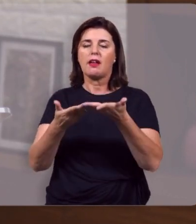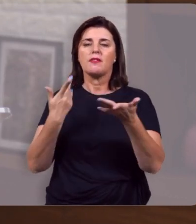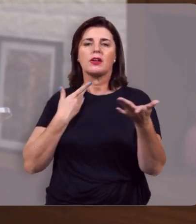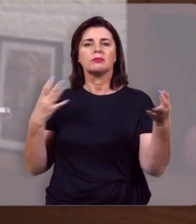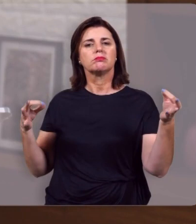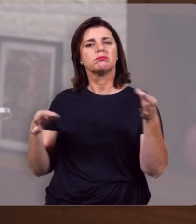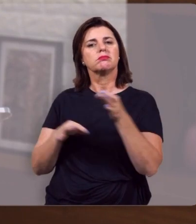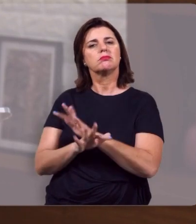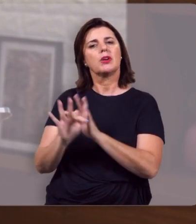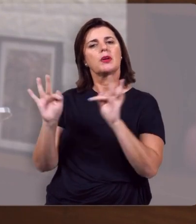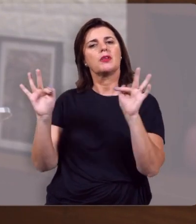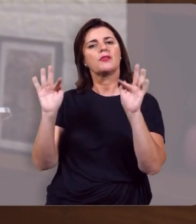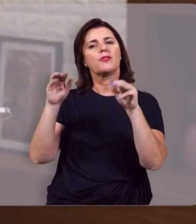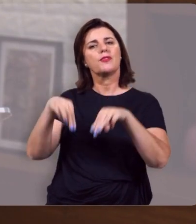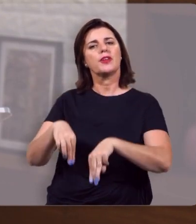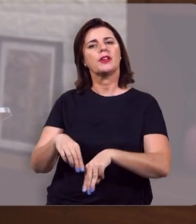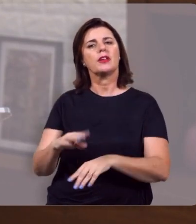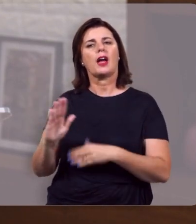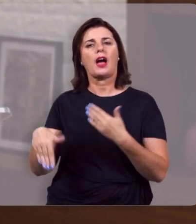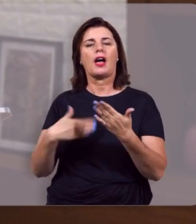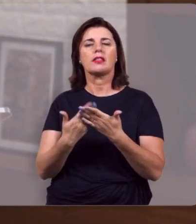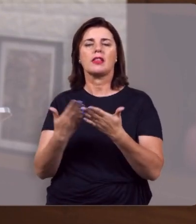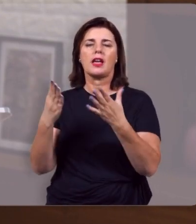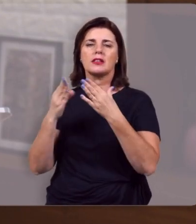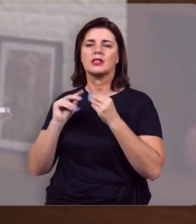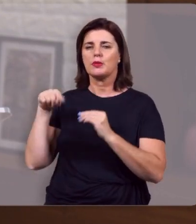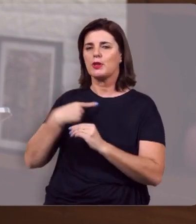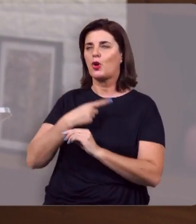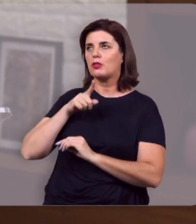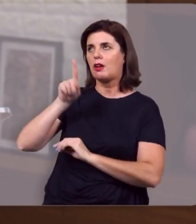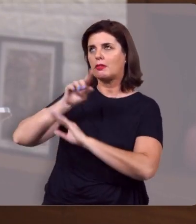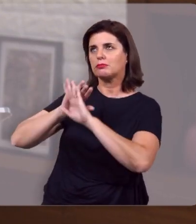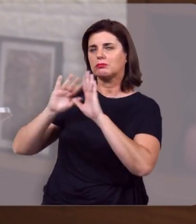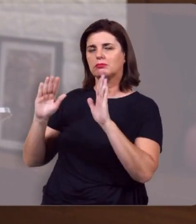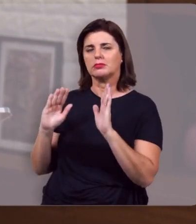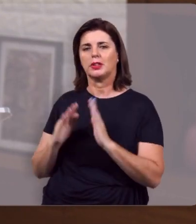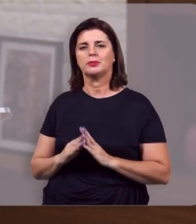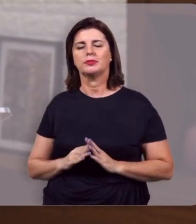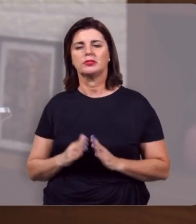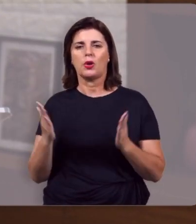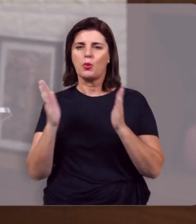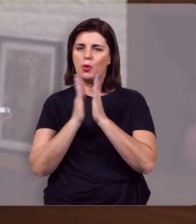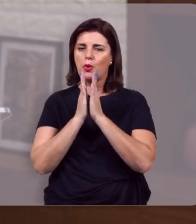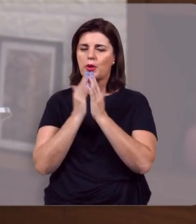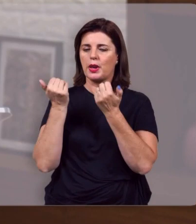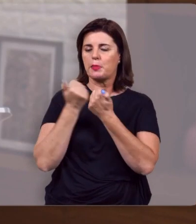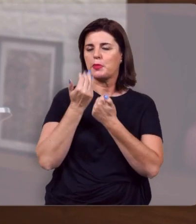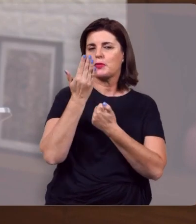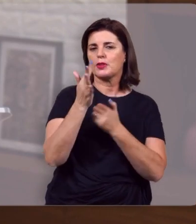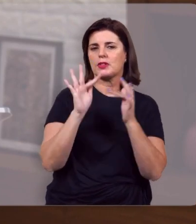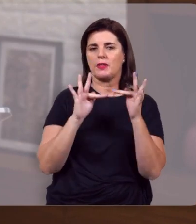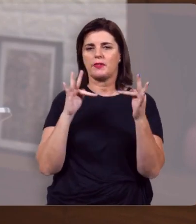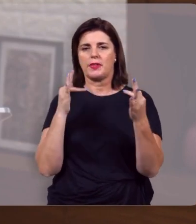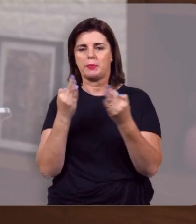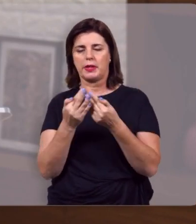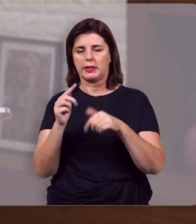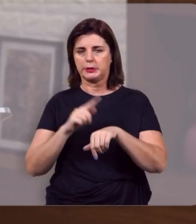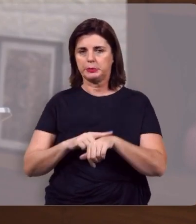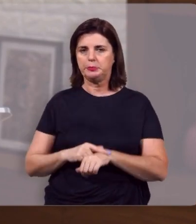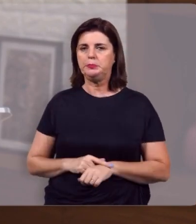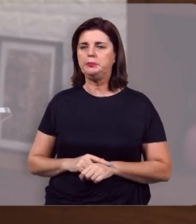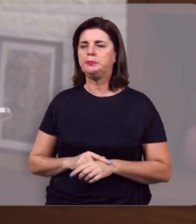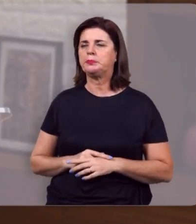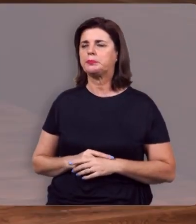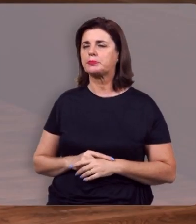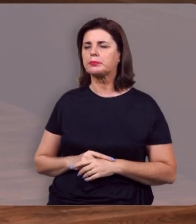plano à consumação final até nos receber na glória. Eu quero orar por você, pela sua família,